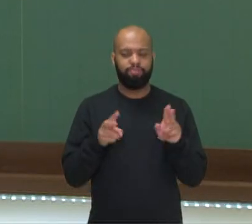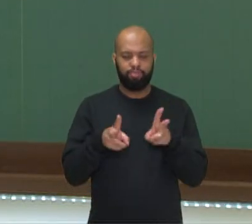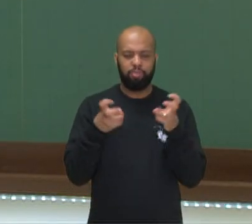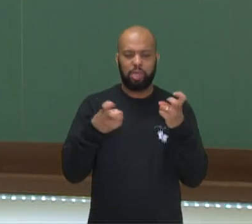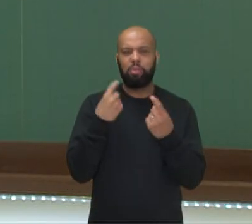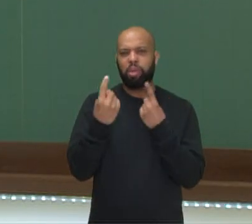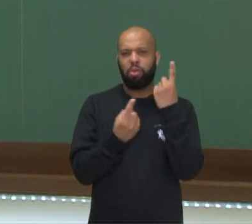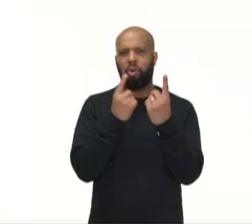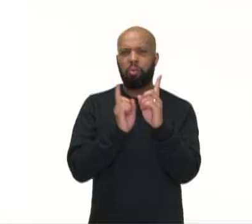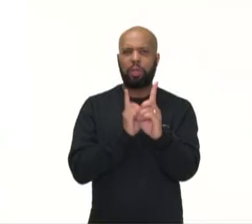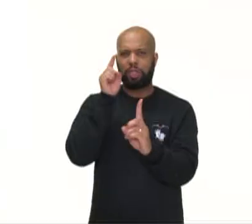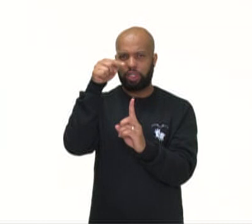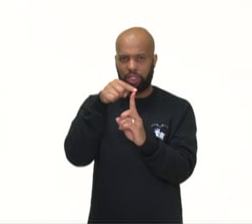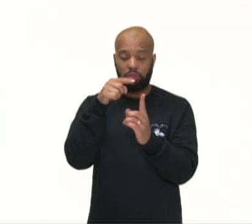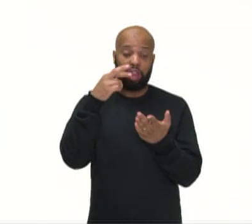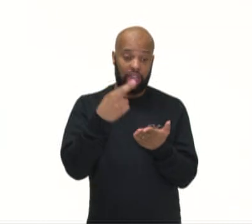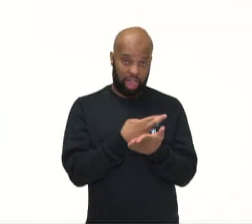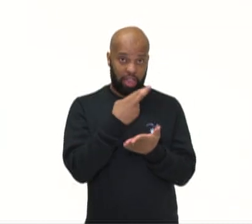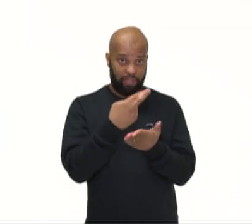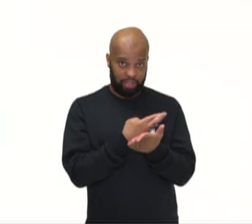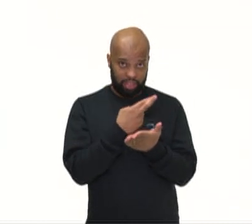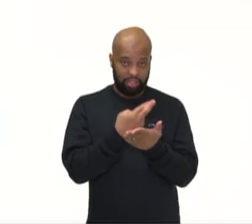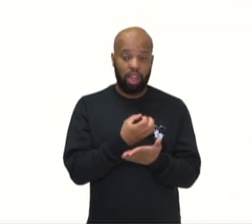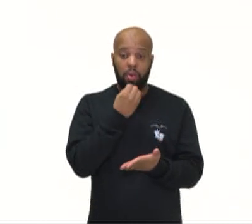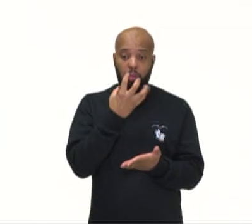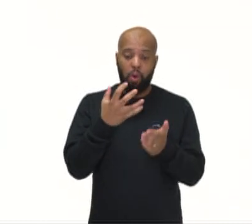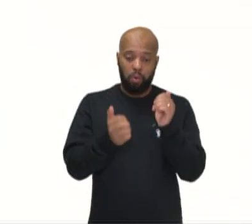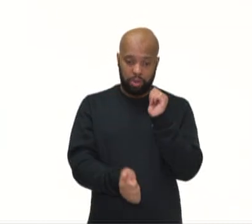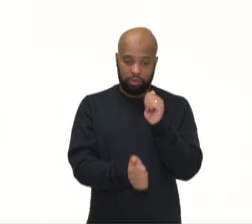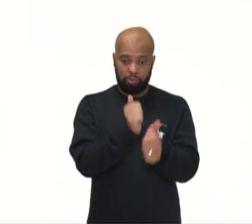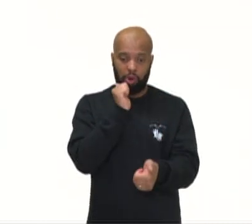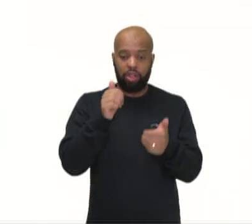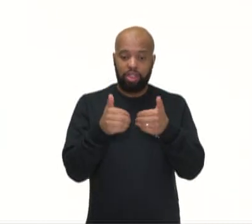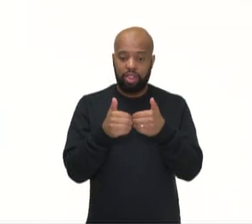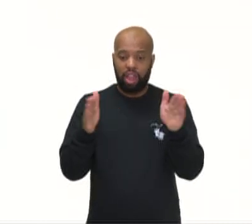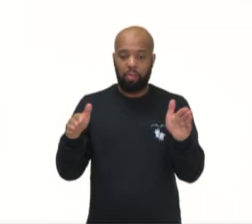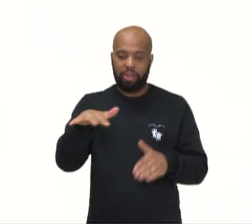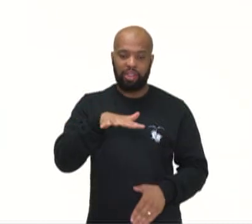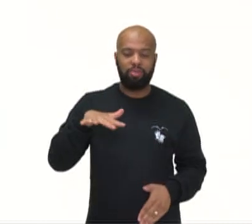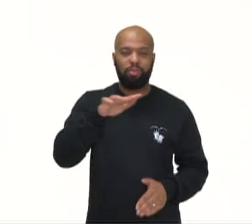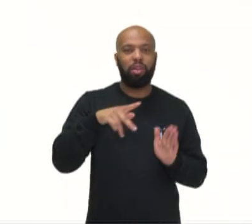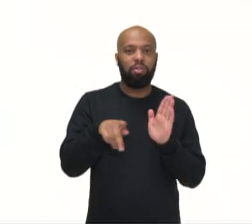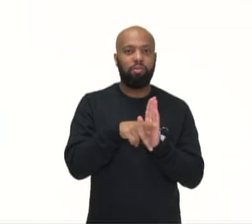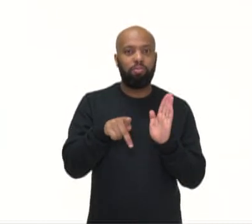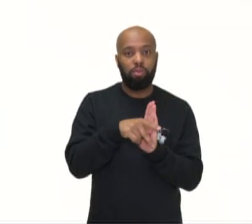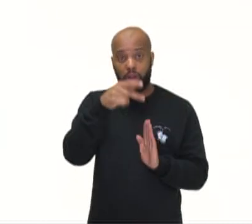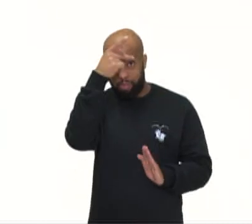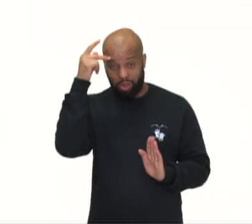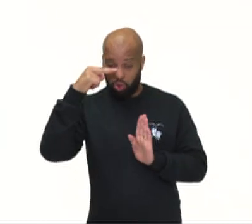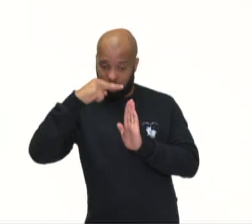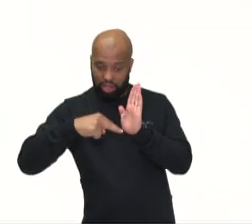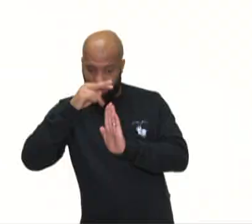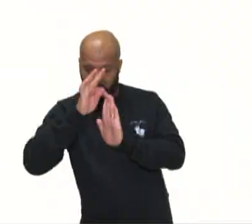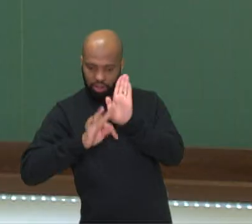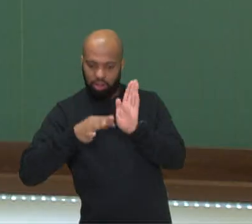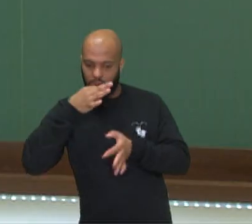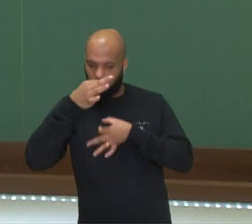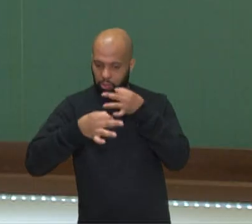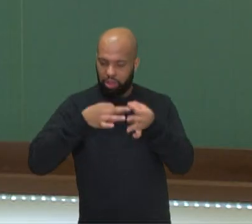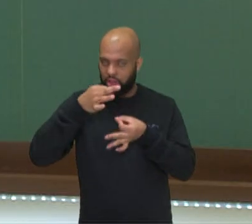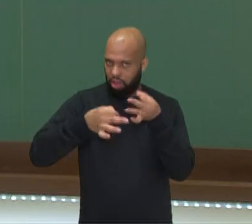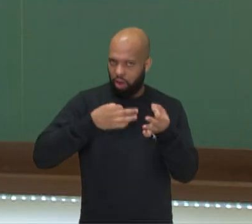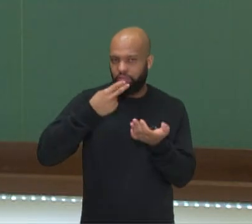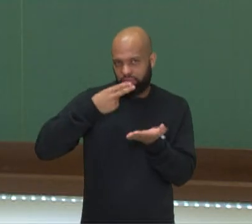perceber qual o objetivo da revista Bom Esporte ao abrir, né, esse espaço para a carta dos leitores?